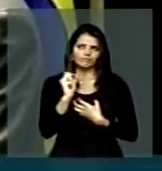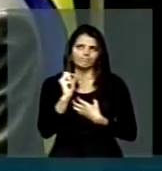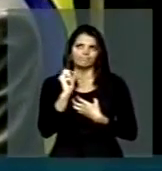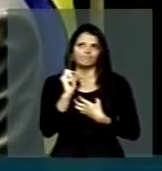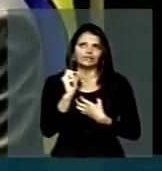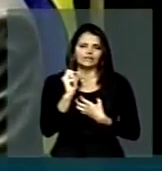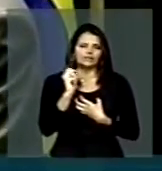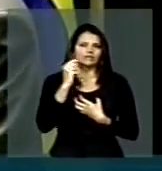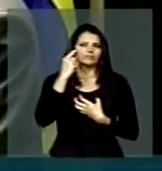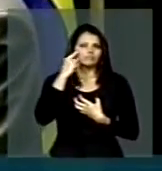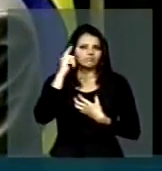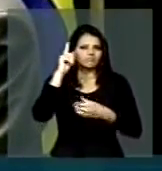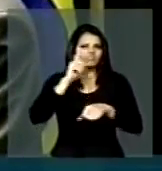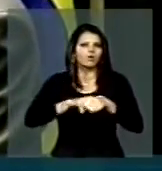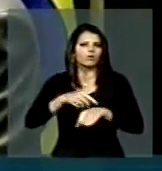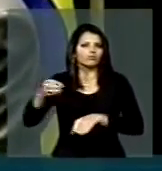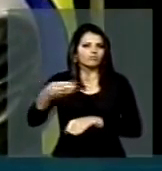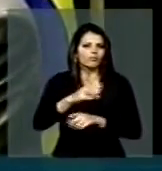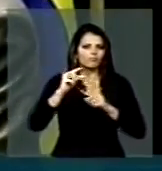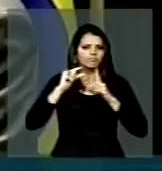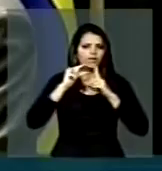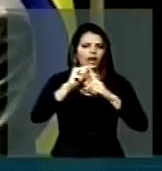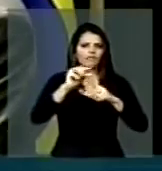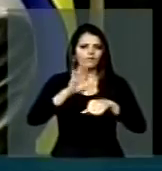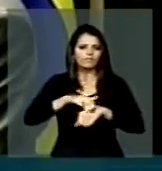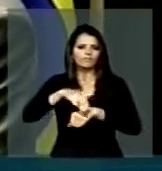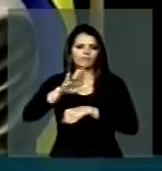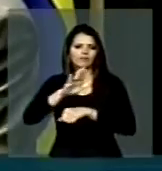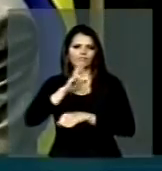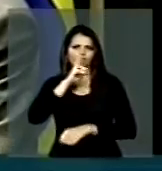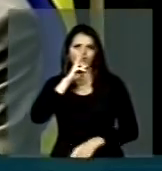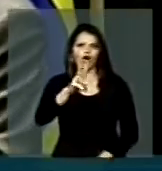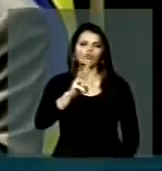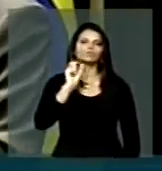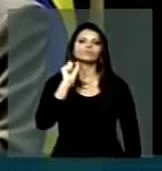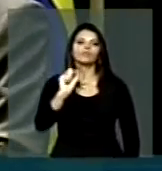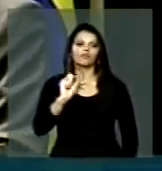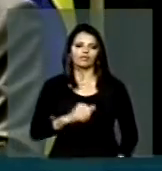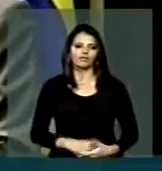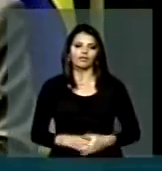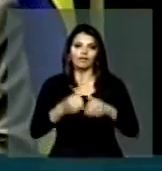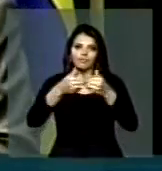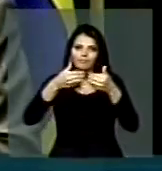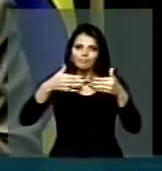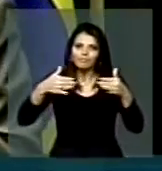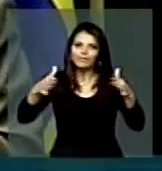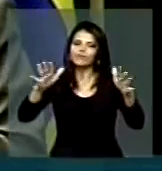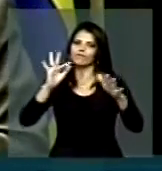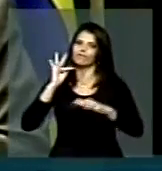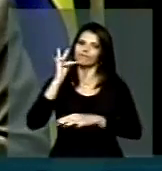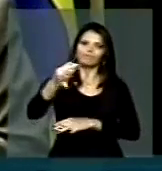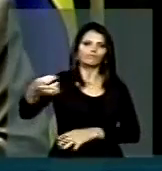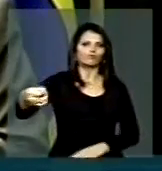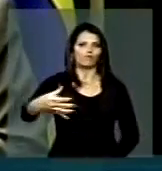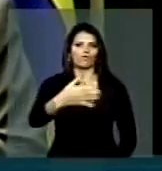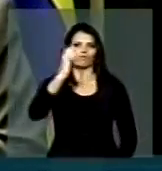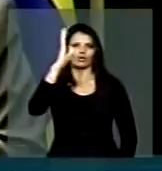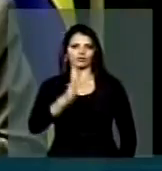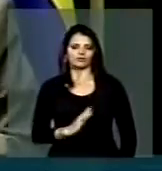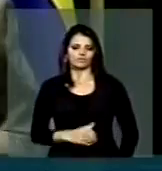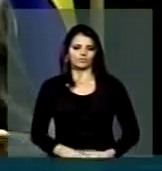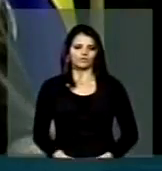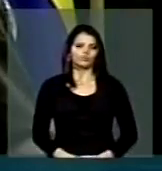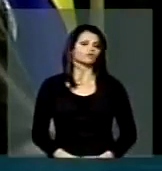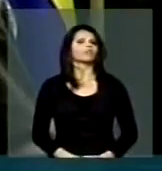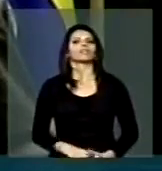chegou o momento de uma nova palavra, mais moça, mais forte, abrir horizontes novos para o Brasil. Não é abrir horizontes